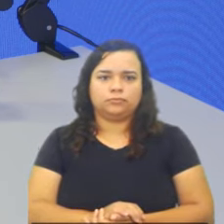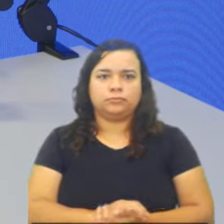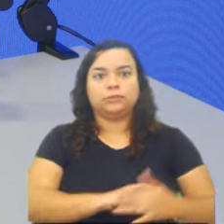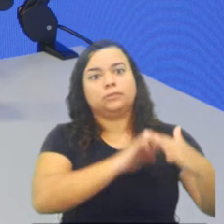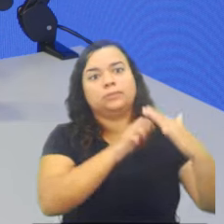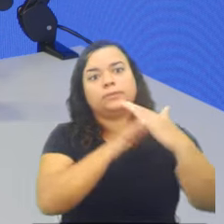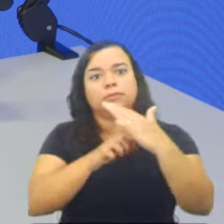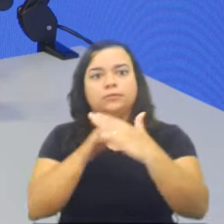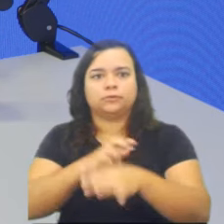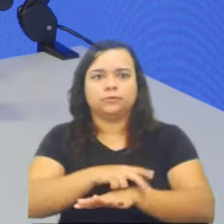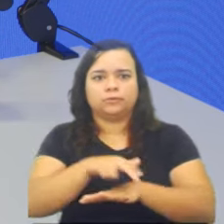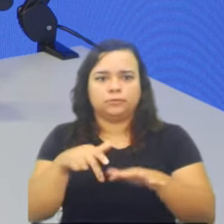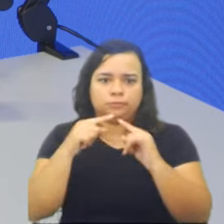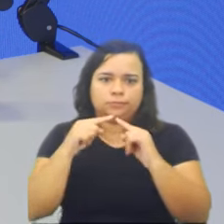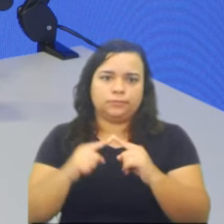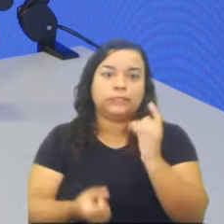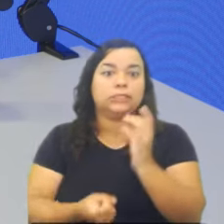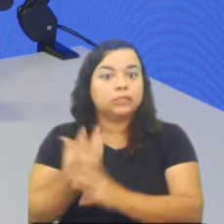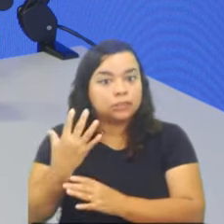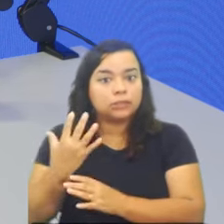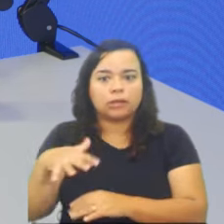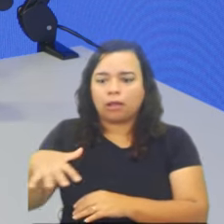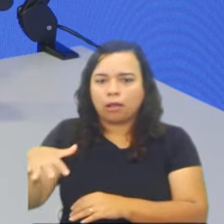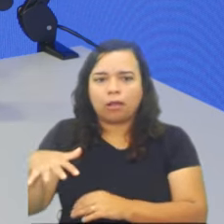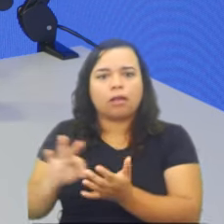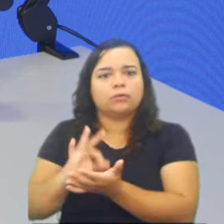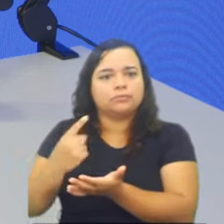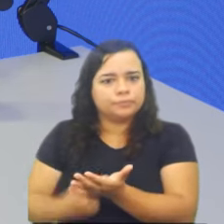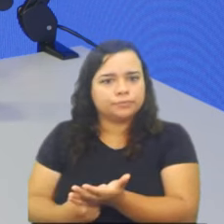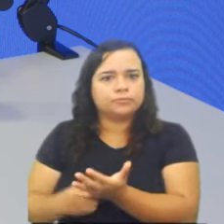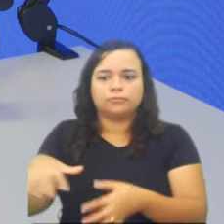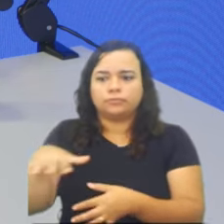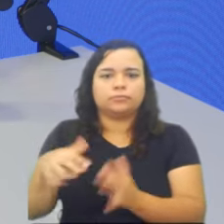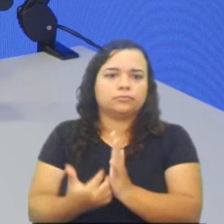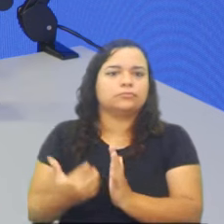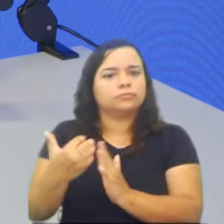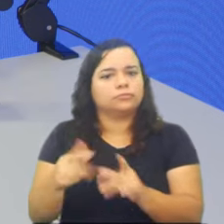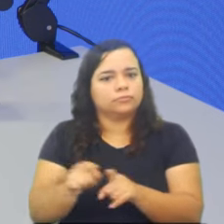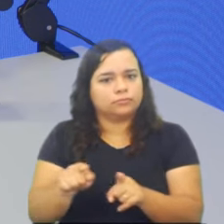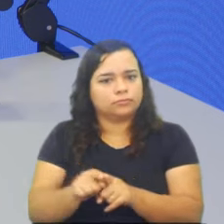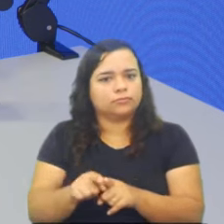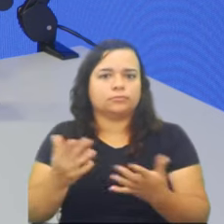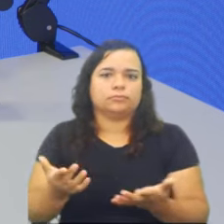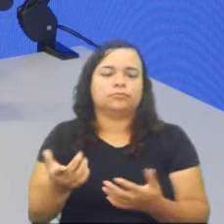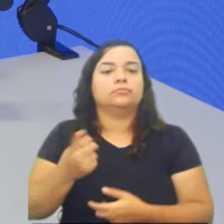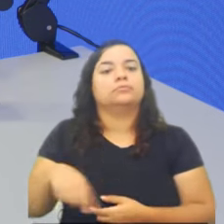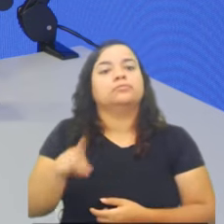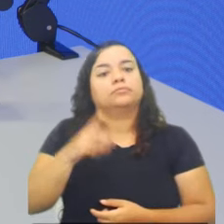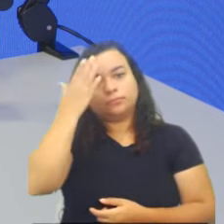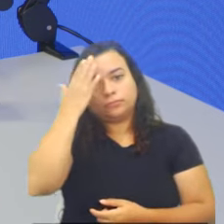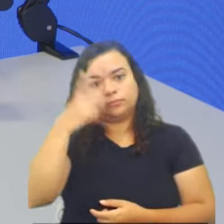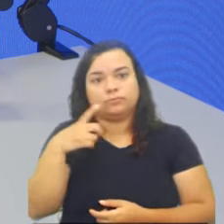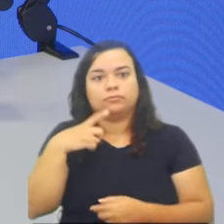das das empresas estarem eh criando seus departamentos e contratando mais né Apesar de nós